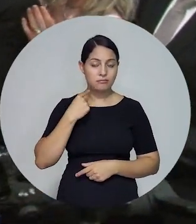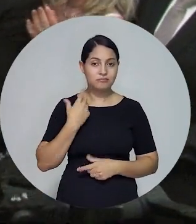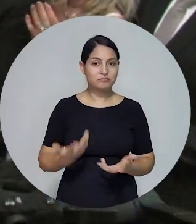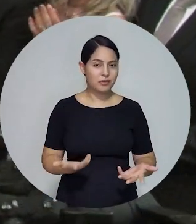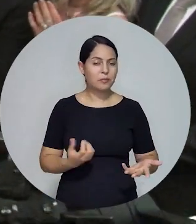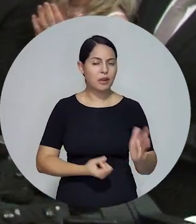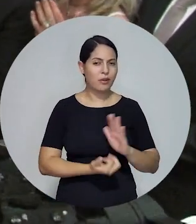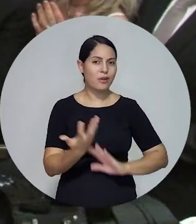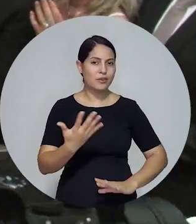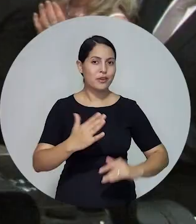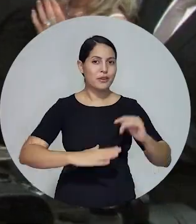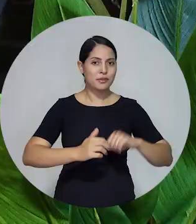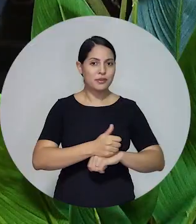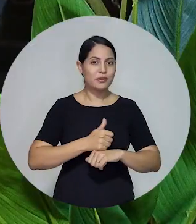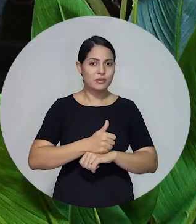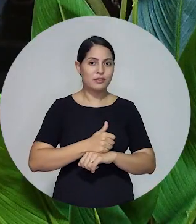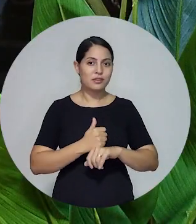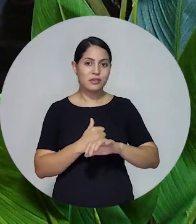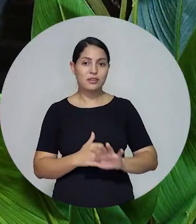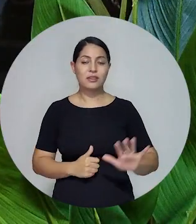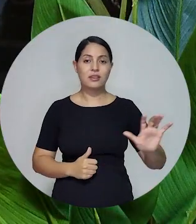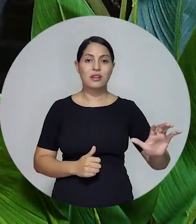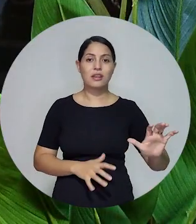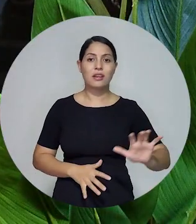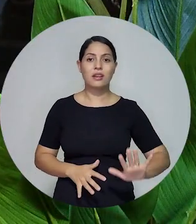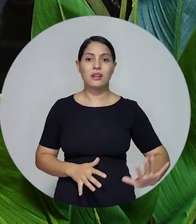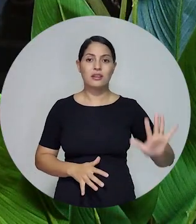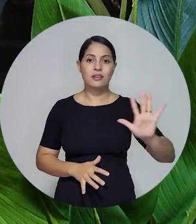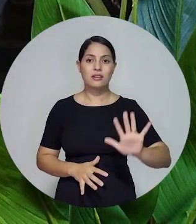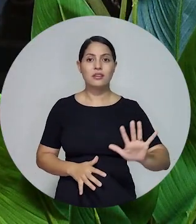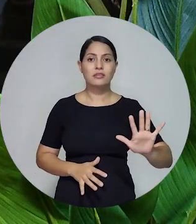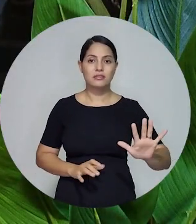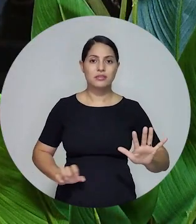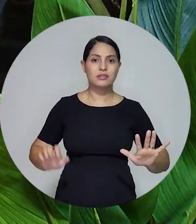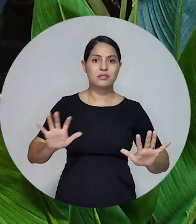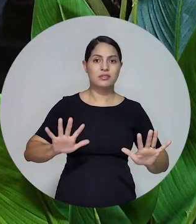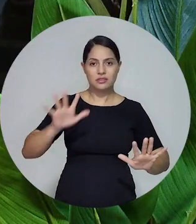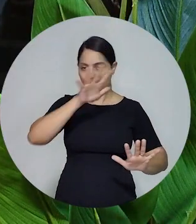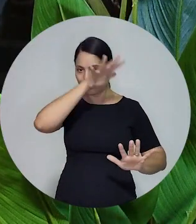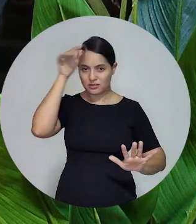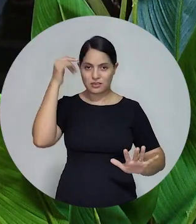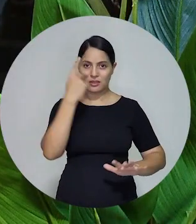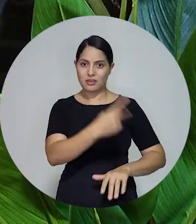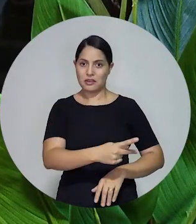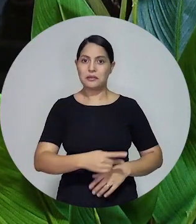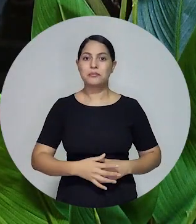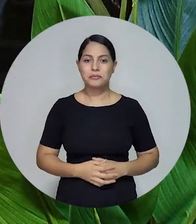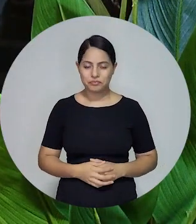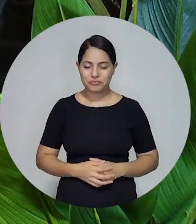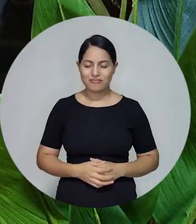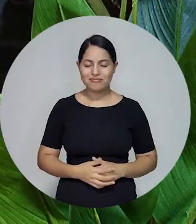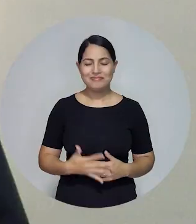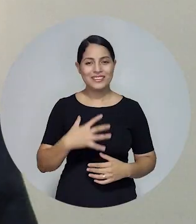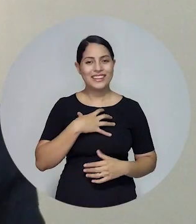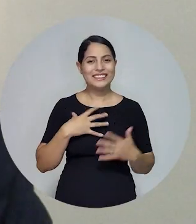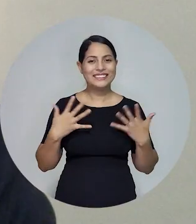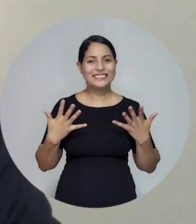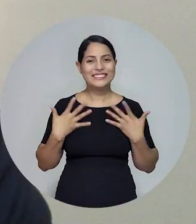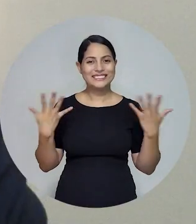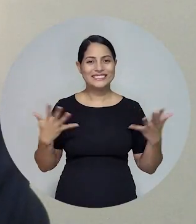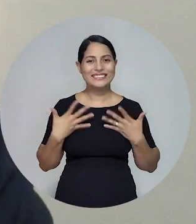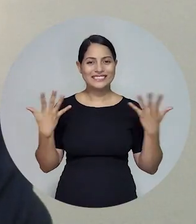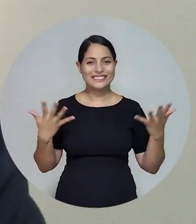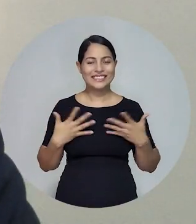1.500 advogados e advogadas. Pelo número de profissionais, ela é considerada a 2ª maior do estado. Uma